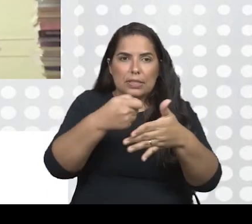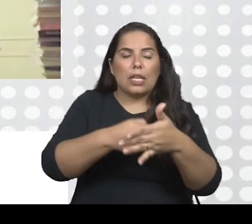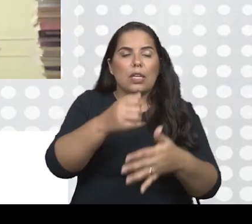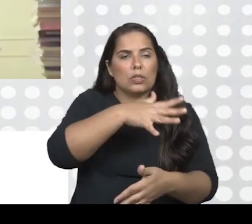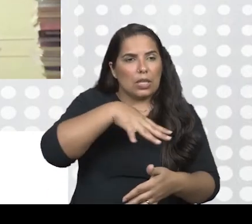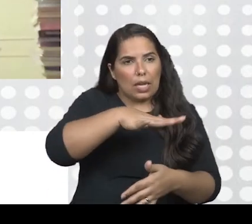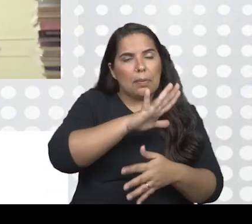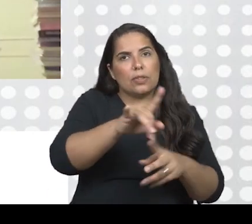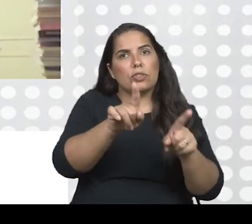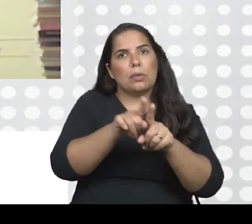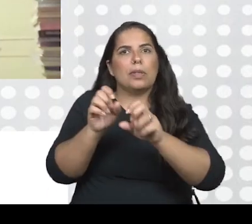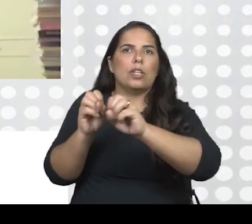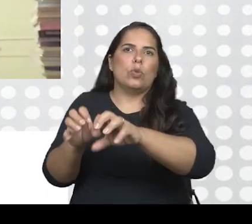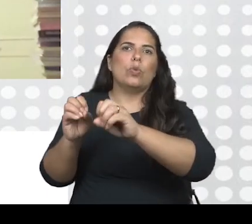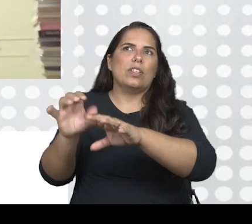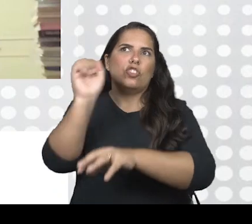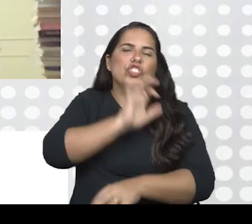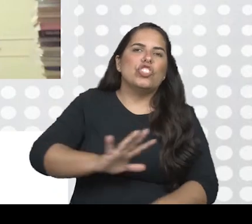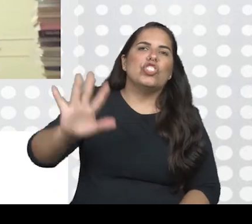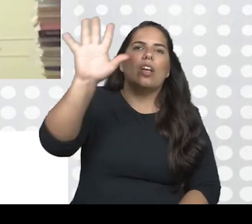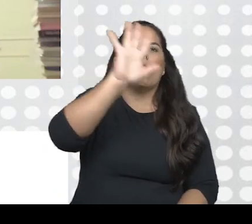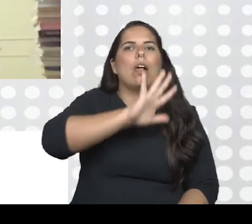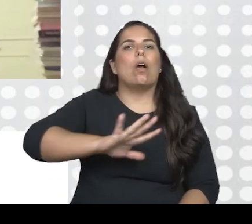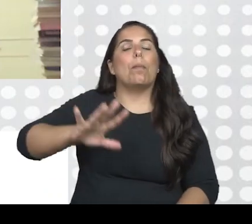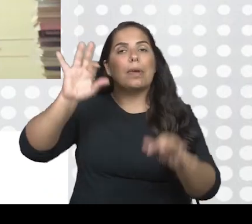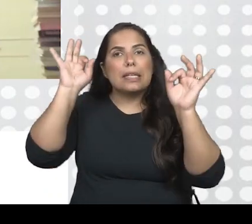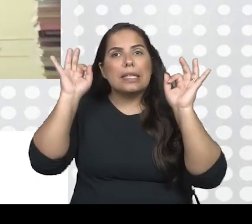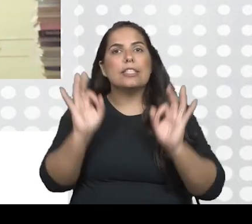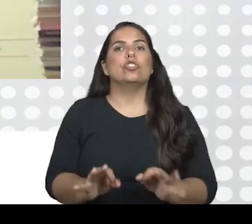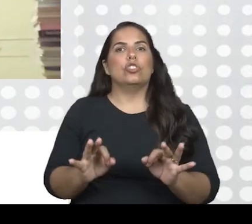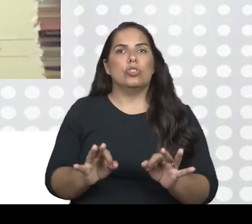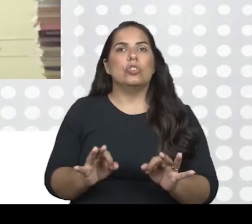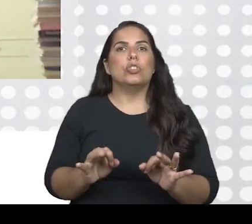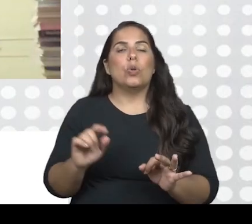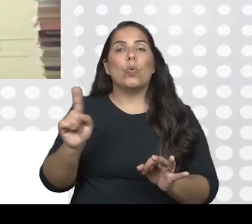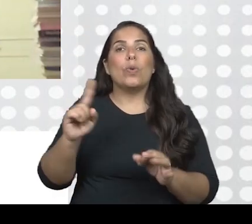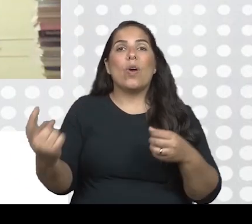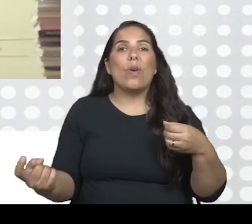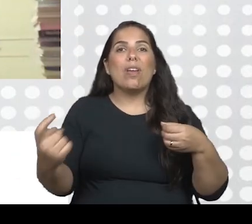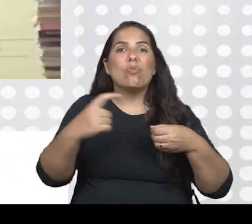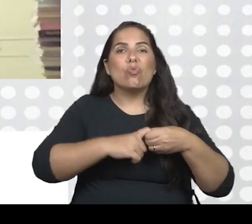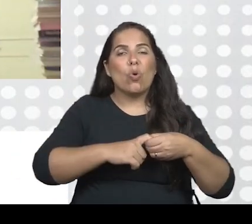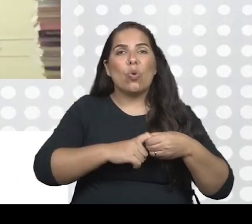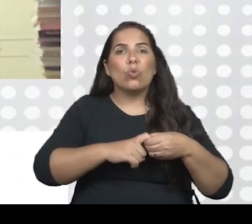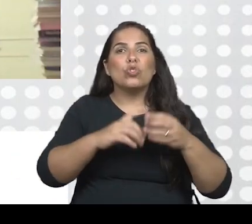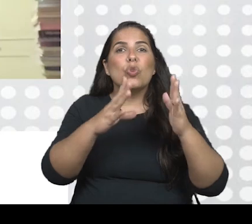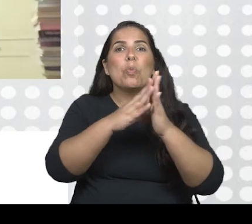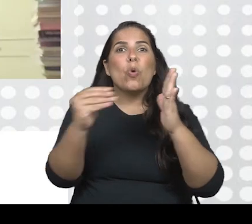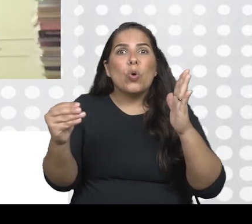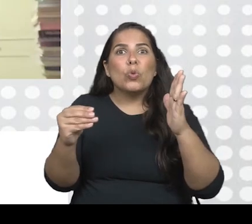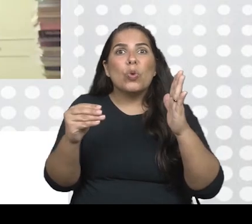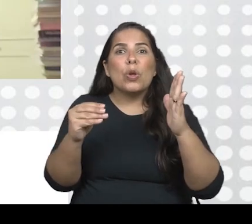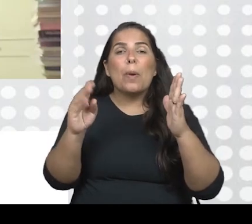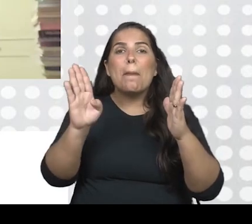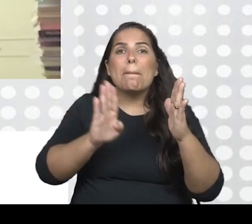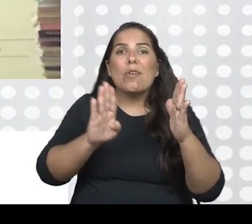campo, mas na educação em geral, para garantir o não retorno de um modelo